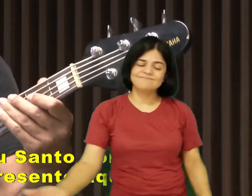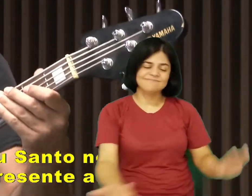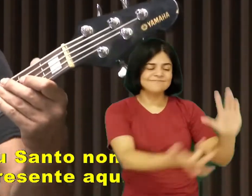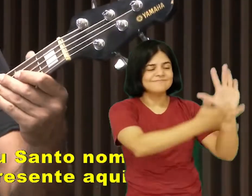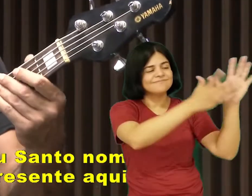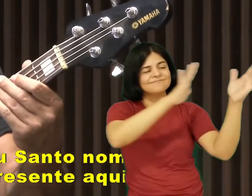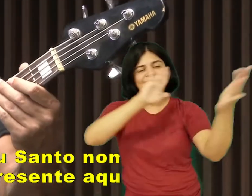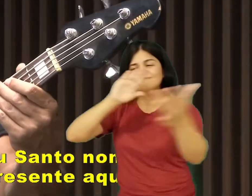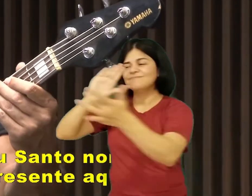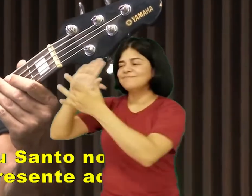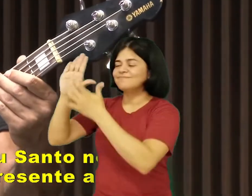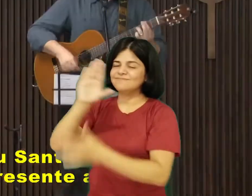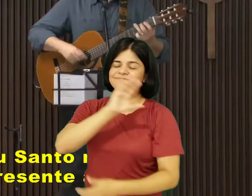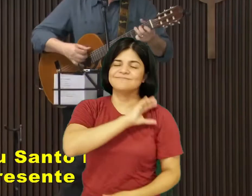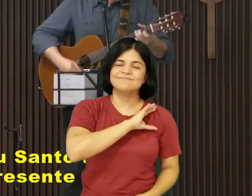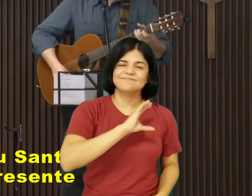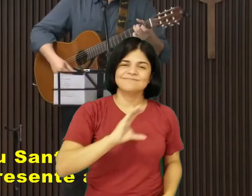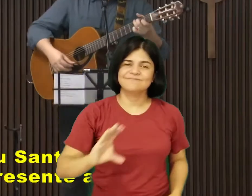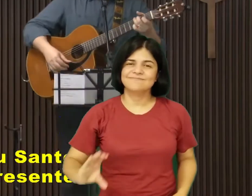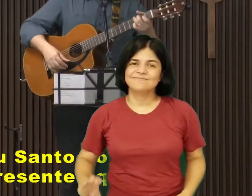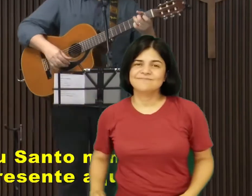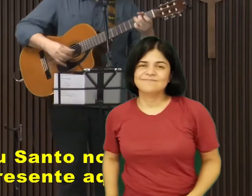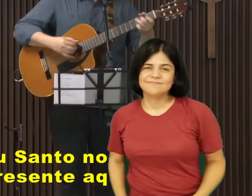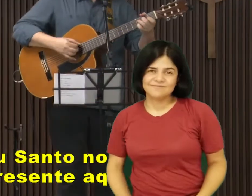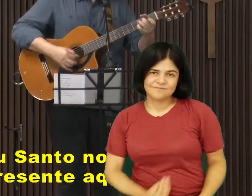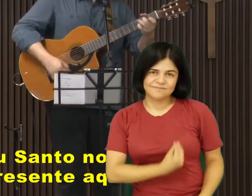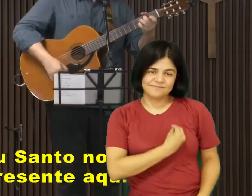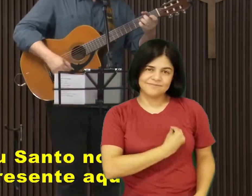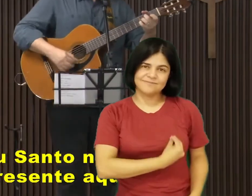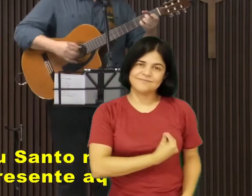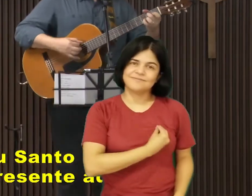Cristo Jesus, presente